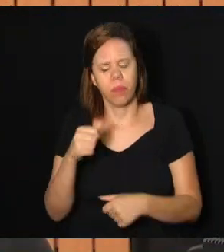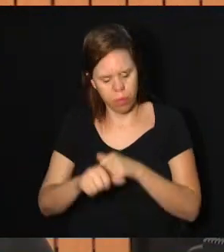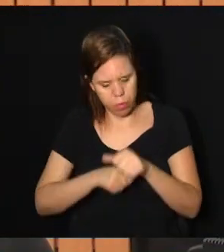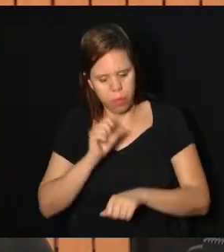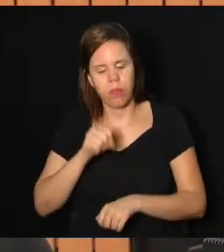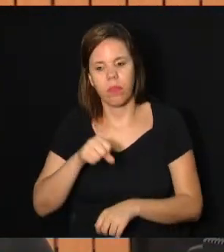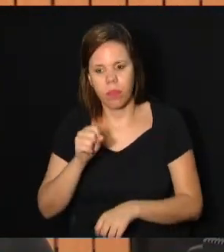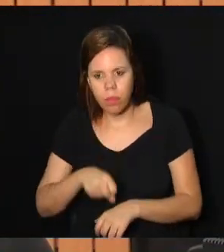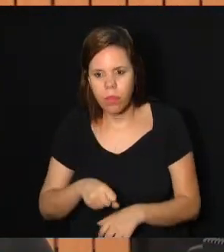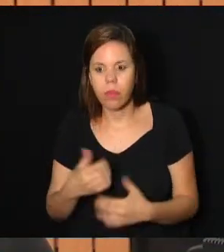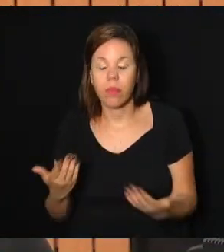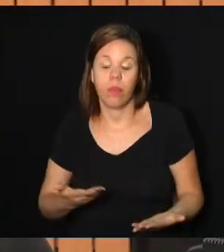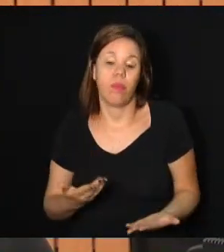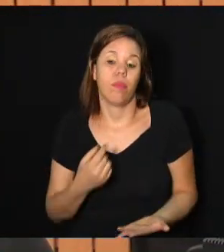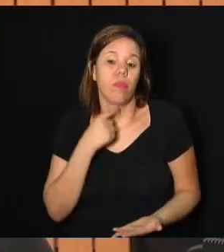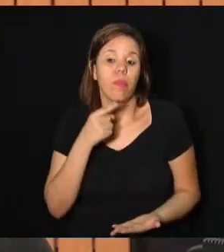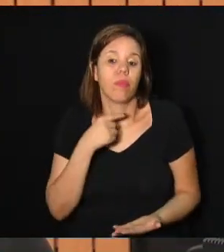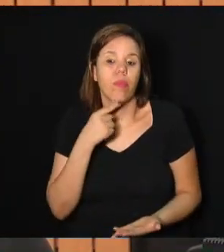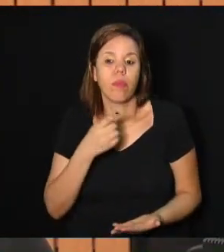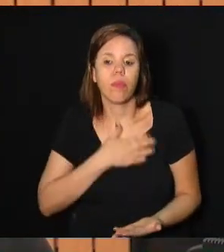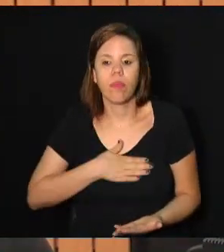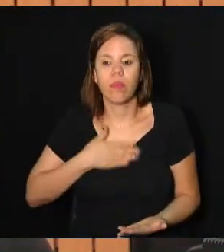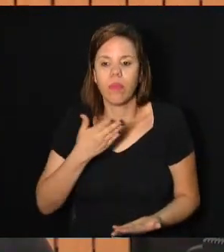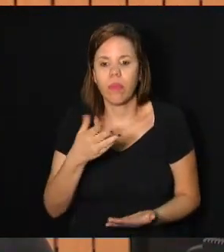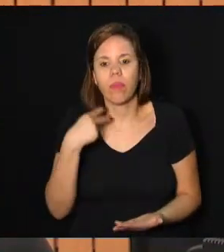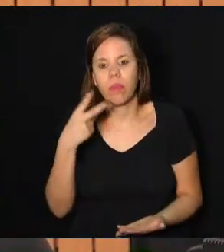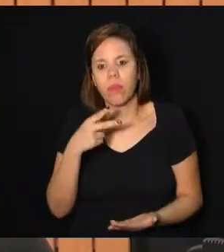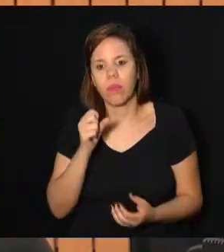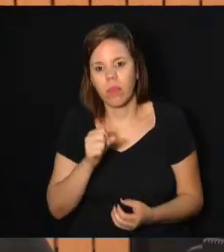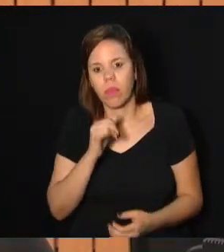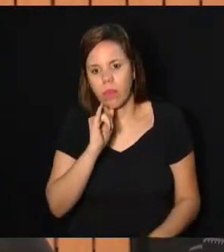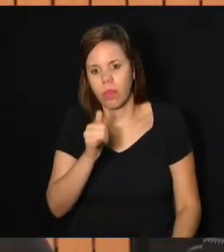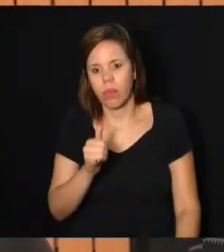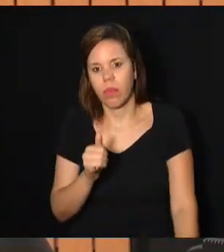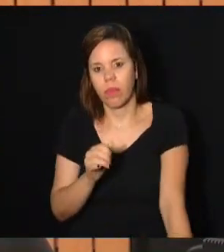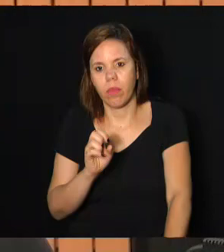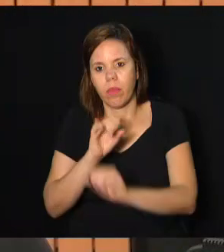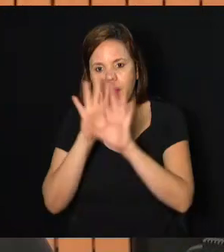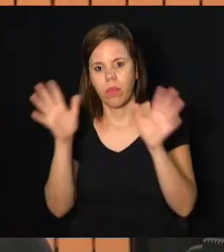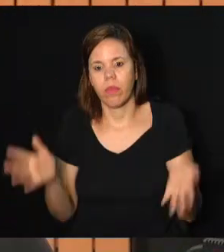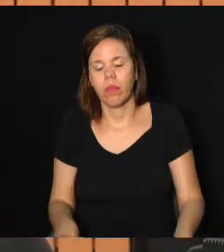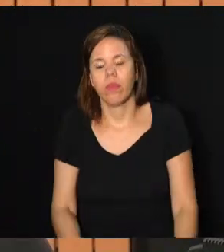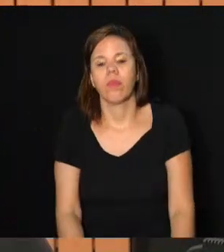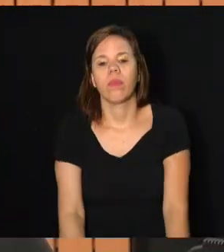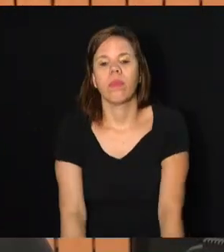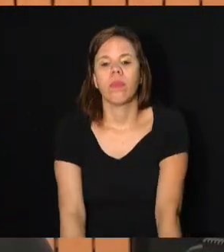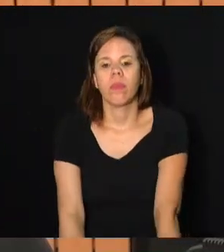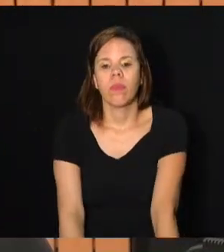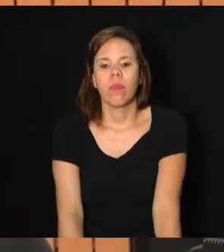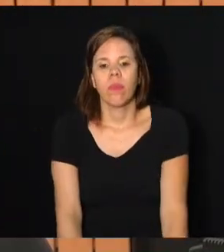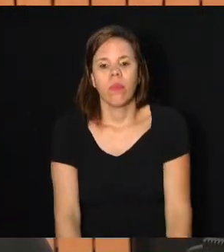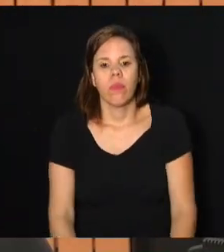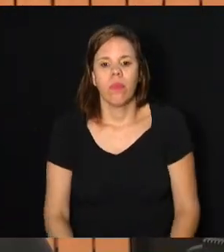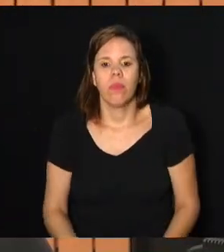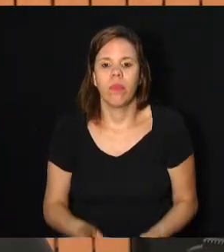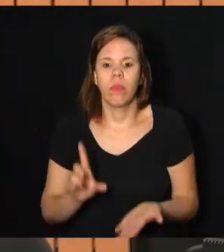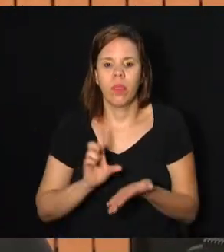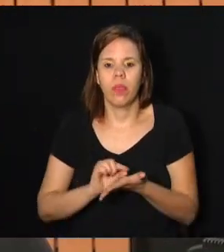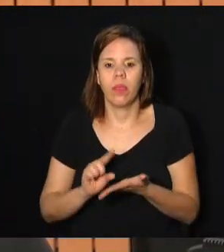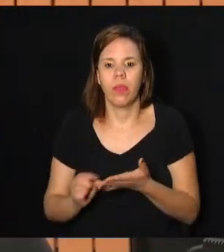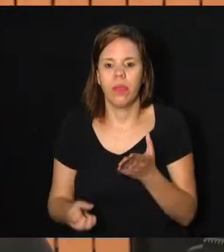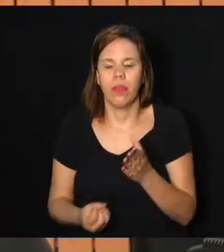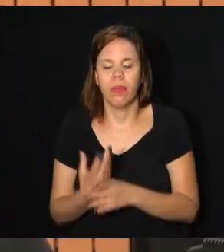mudança. Agora, eu fiquei com uma dúvida e eu gostaria que o vereador pudesse esclarecer. No artigo que